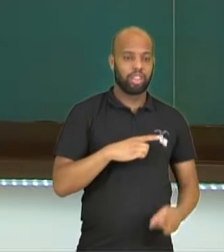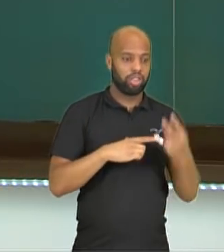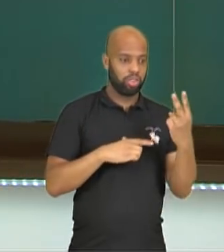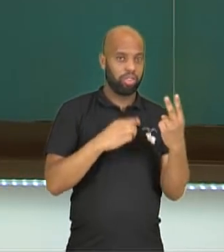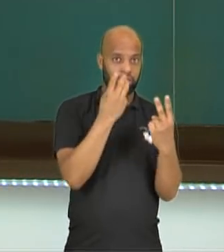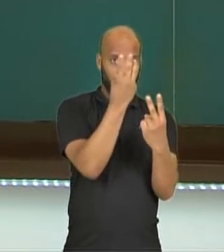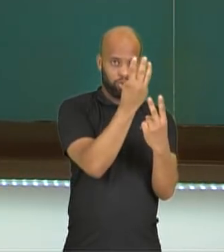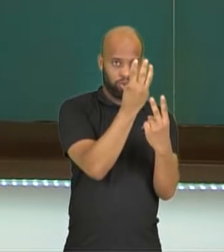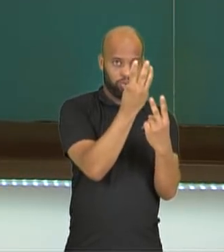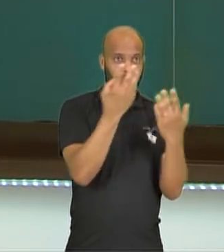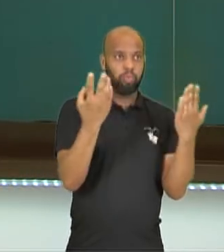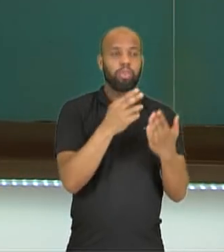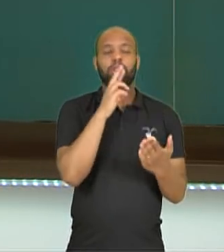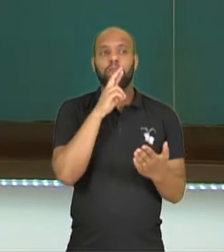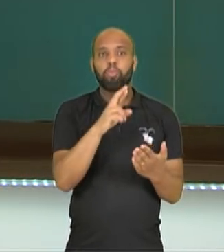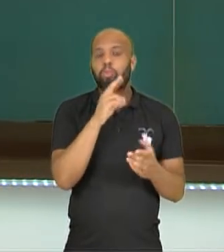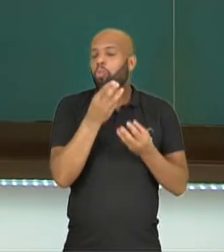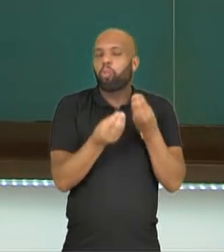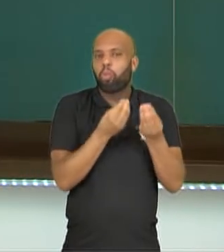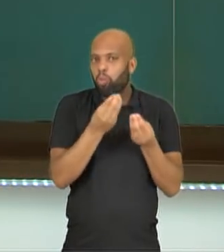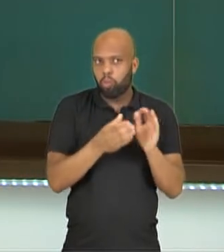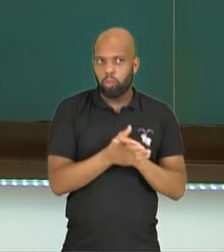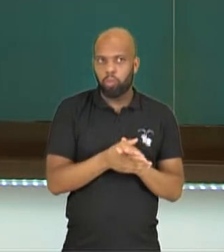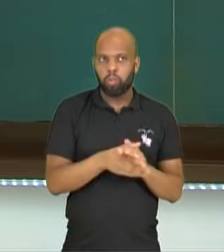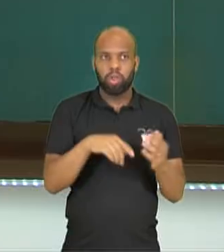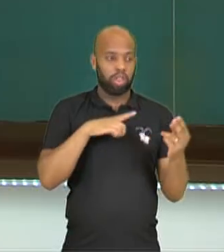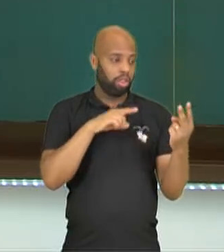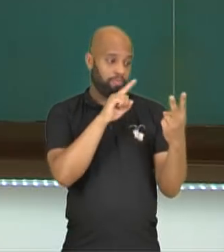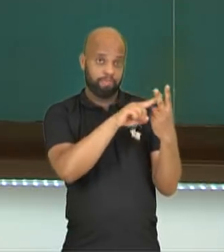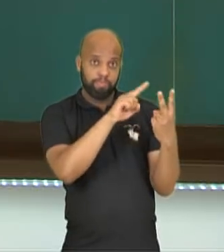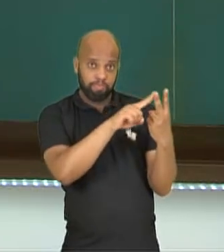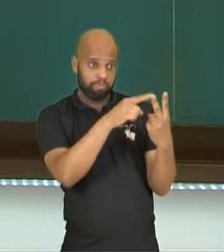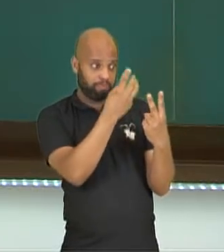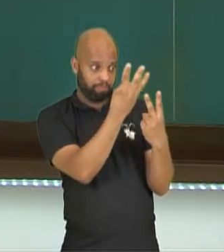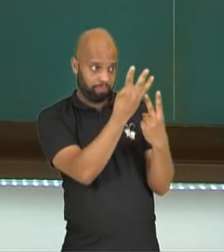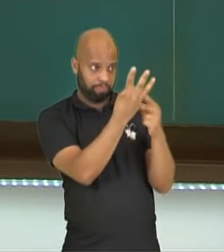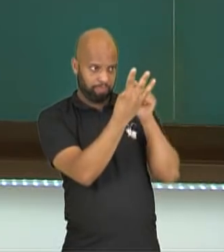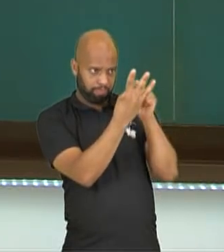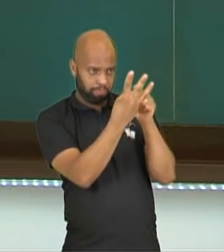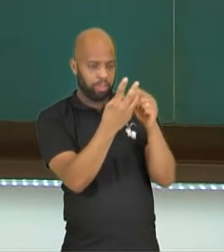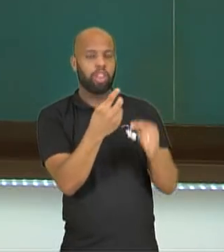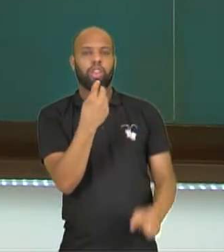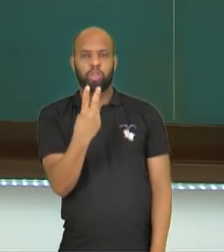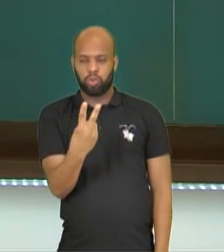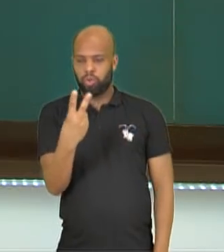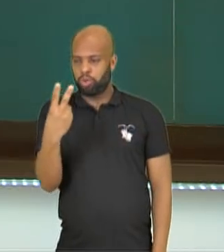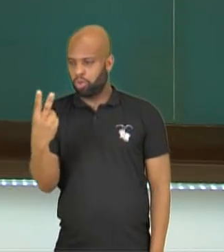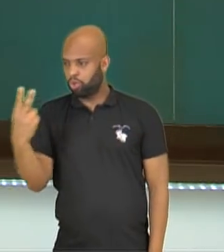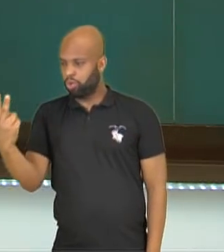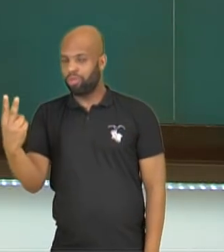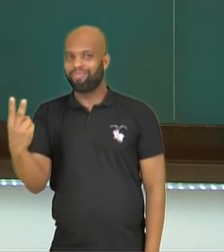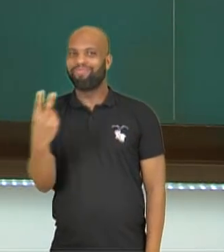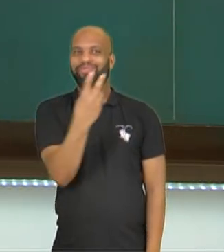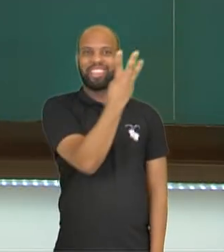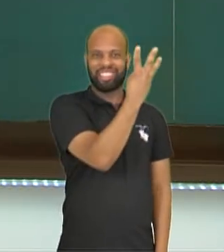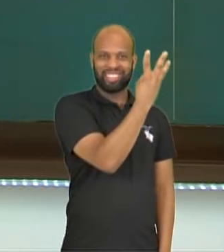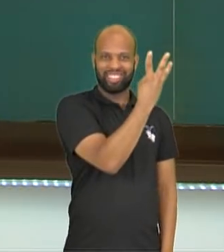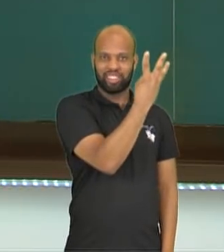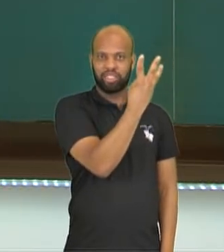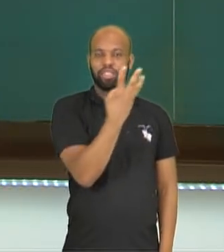Então, agora o expoente é 3. Eu preciso multiplicar a base 3 vezes. Então, é 2 vezes 2 vezes 2, certo? Que